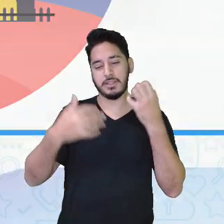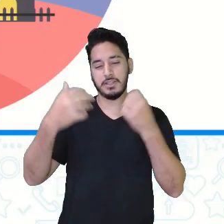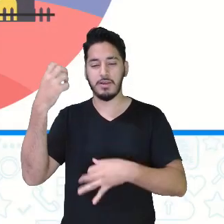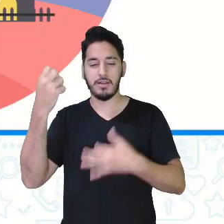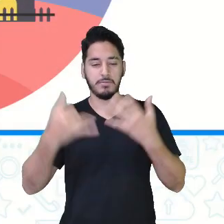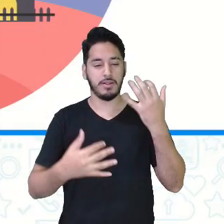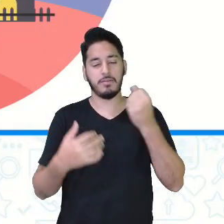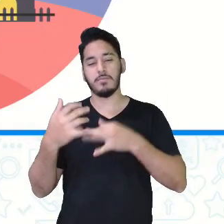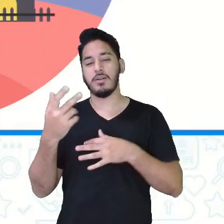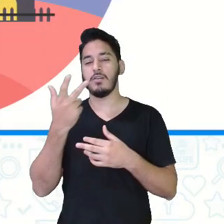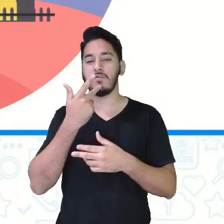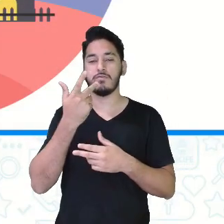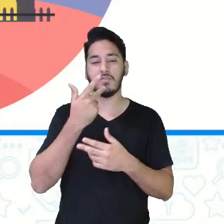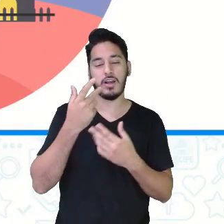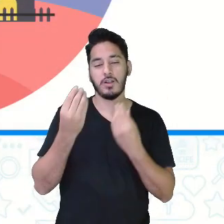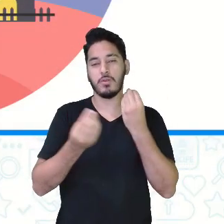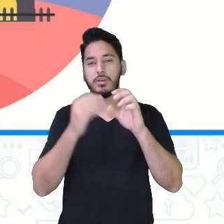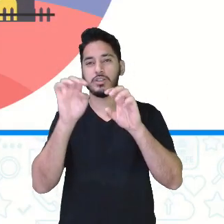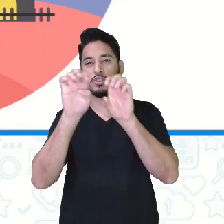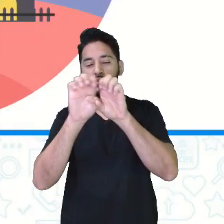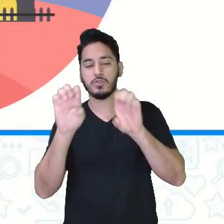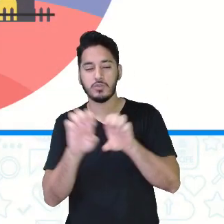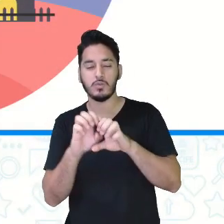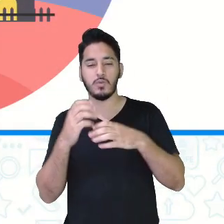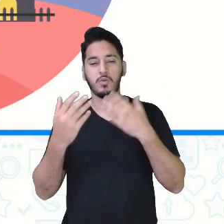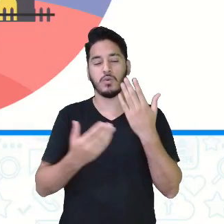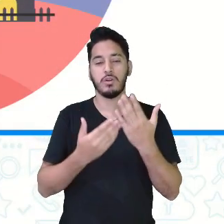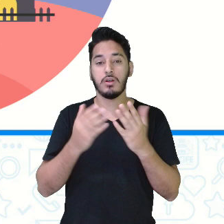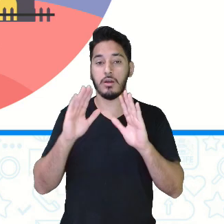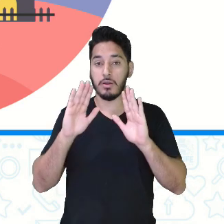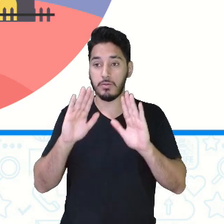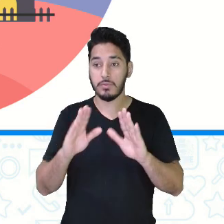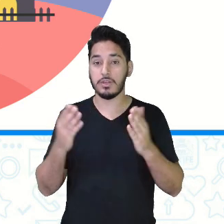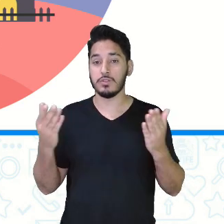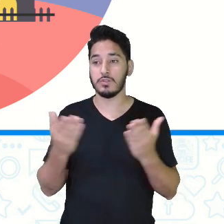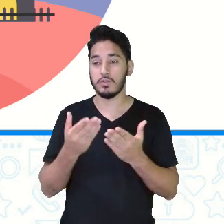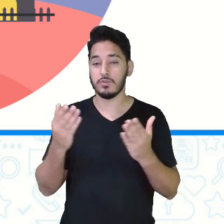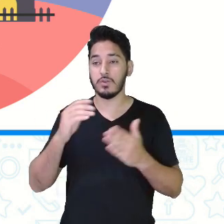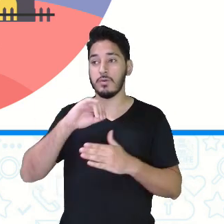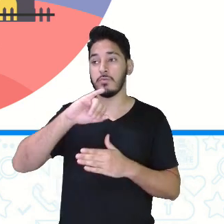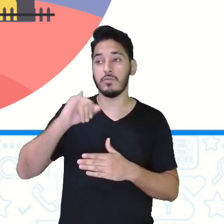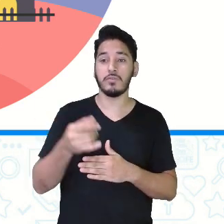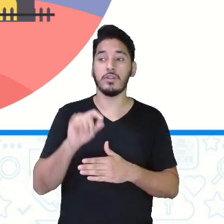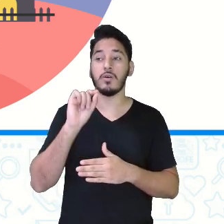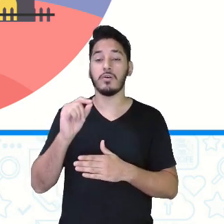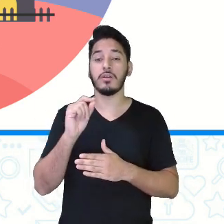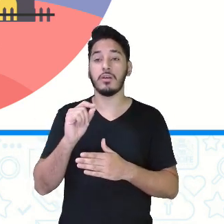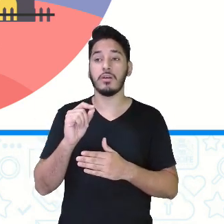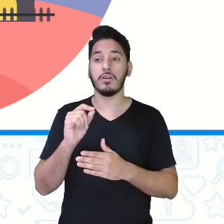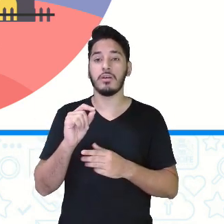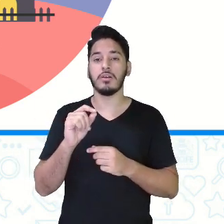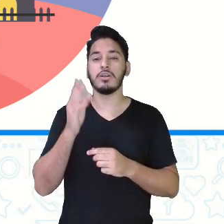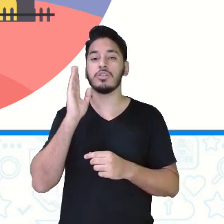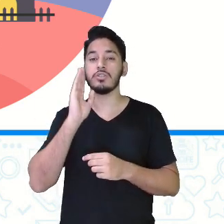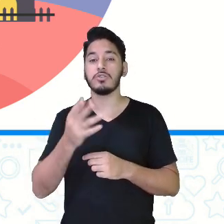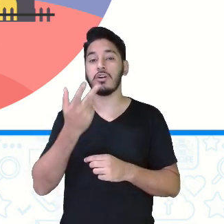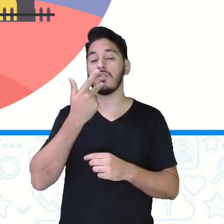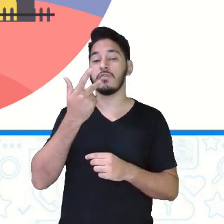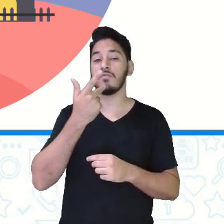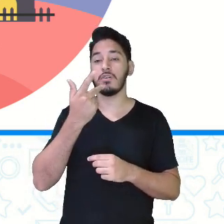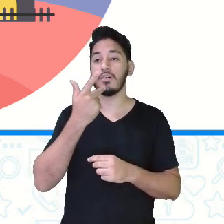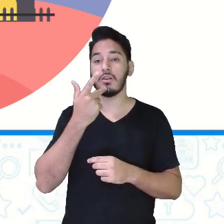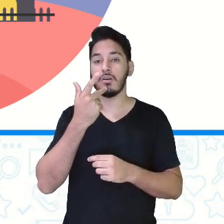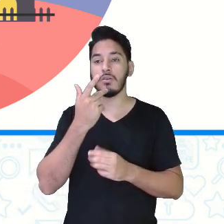conto, eu falo a estrutura do conto, não é? Mas hoje eu vou aproveitar a aula começando a contar.